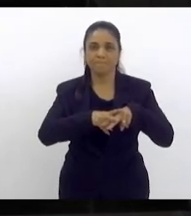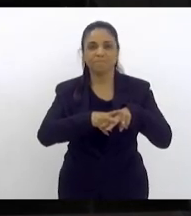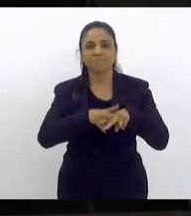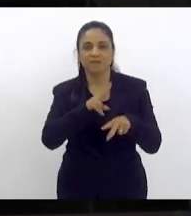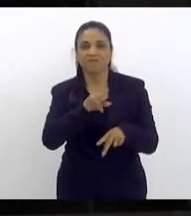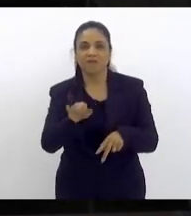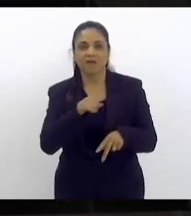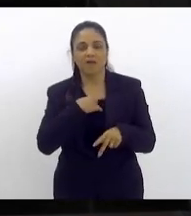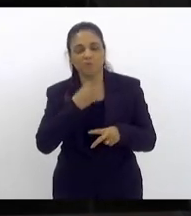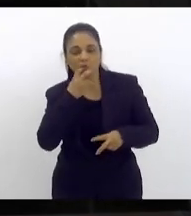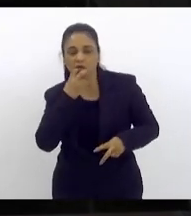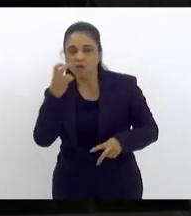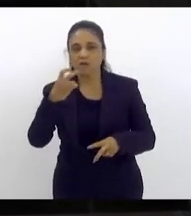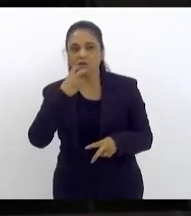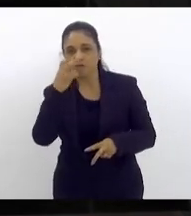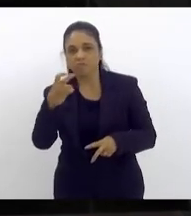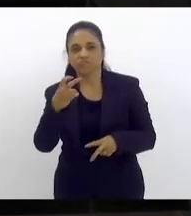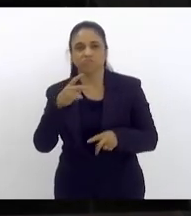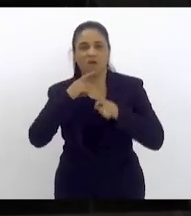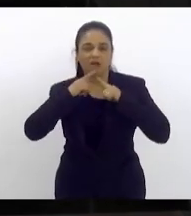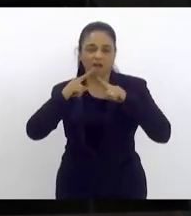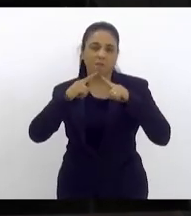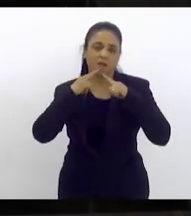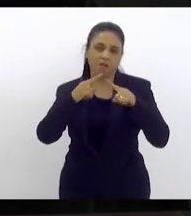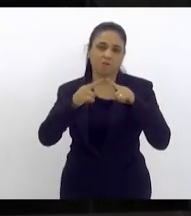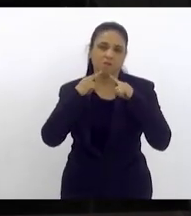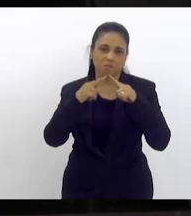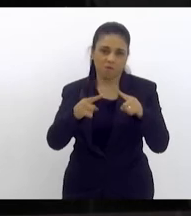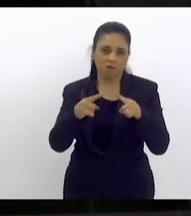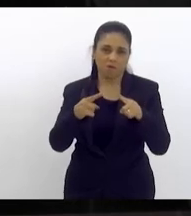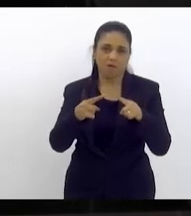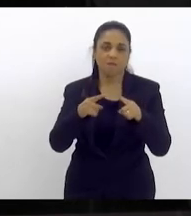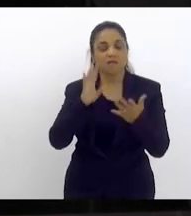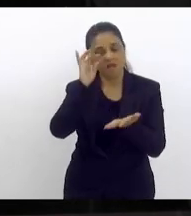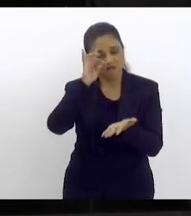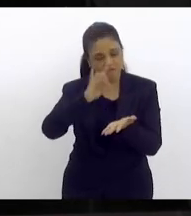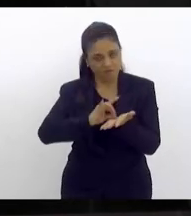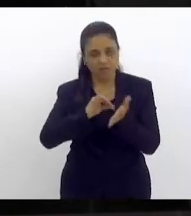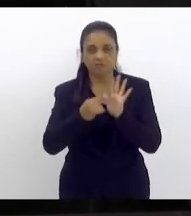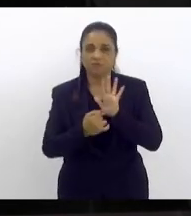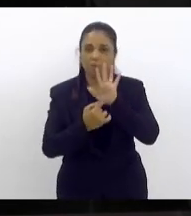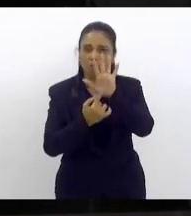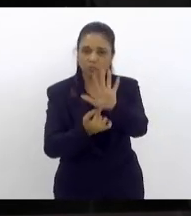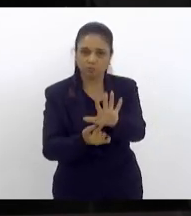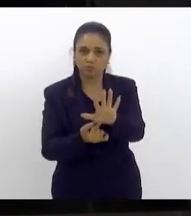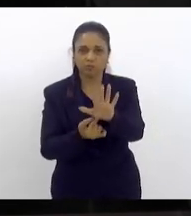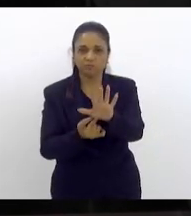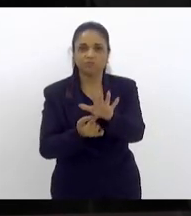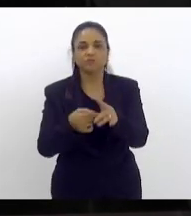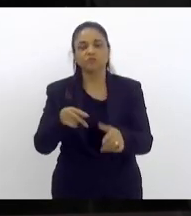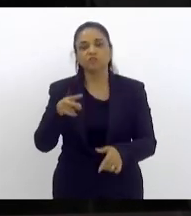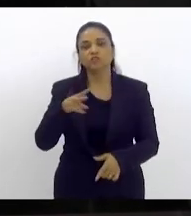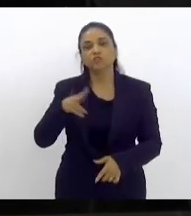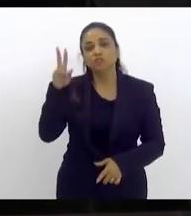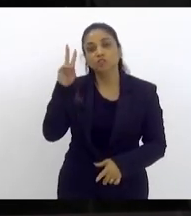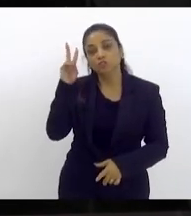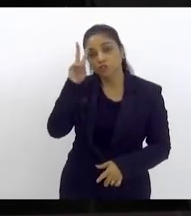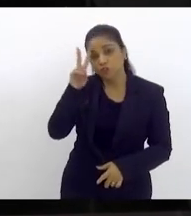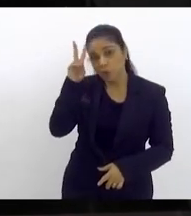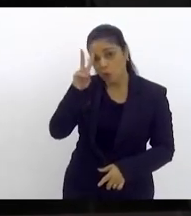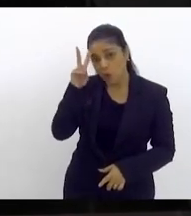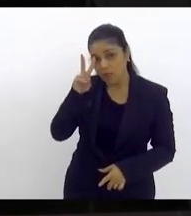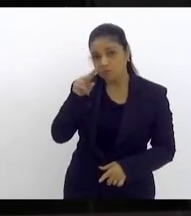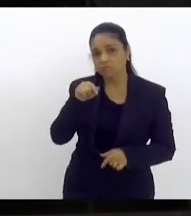vão gritar vão gritar vão gritar muito mas como sempre a verdade vai prevalecer a história é feita